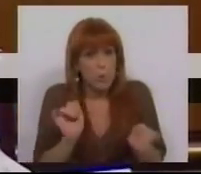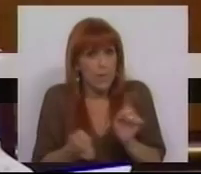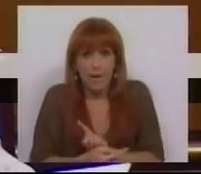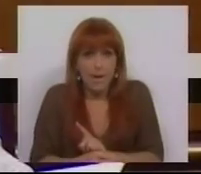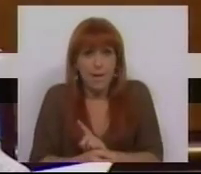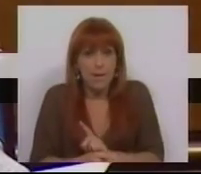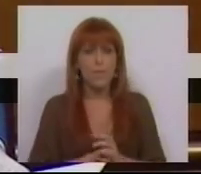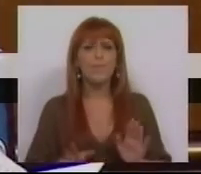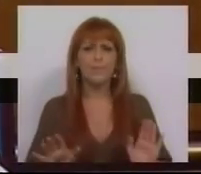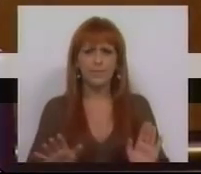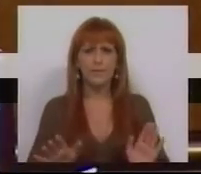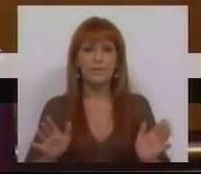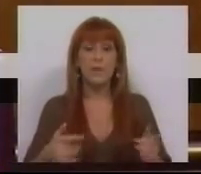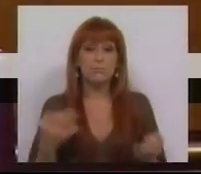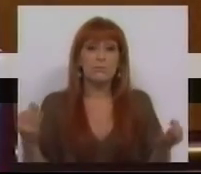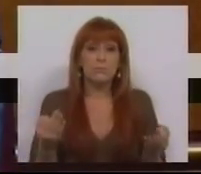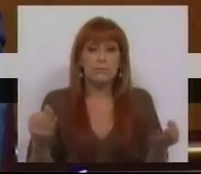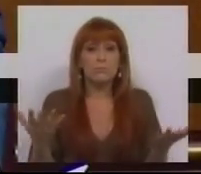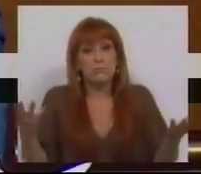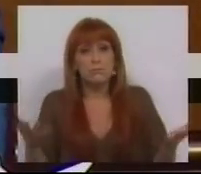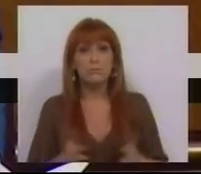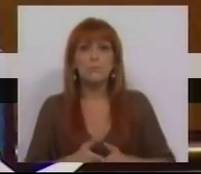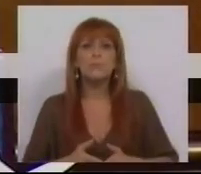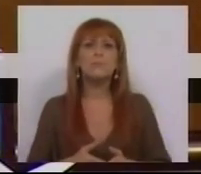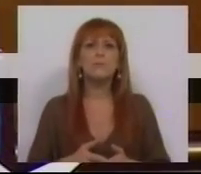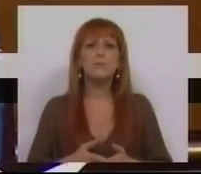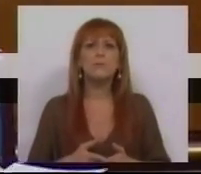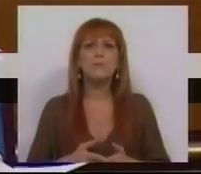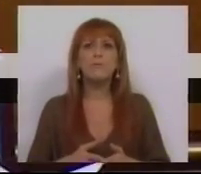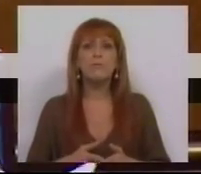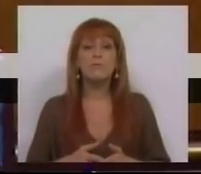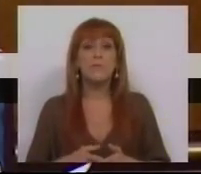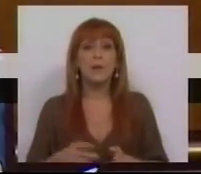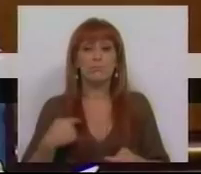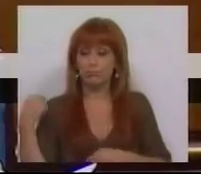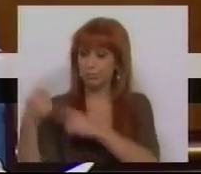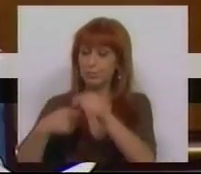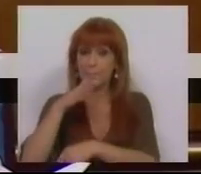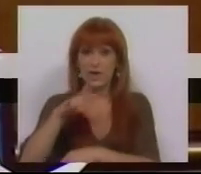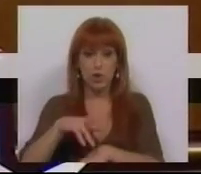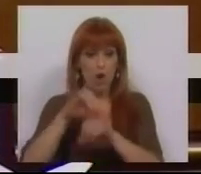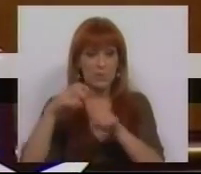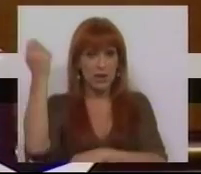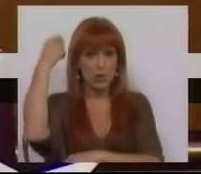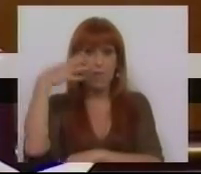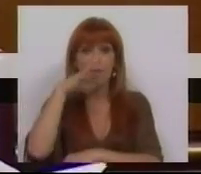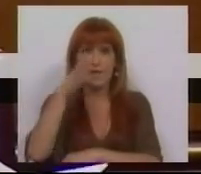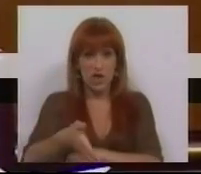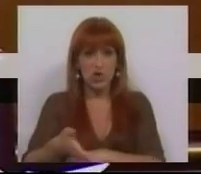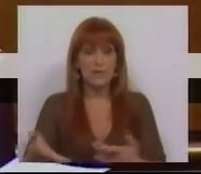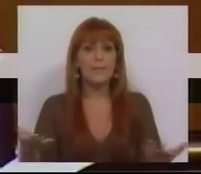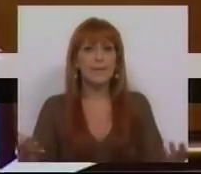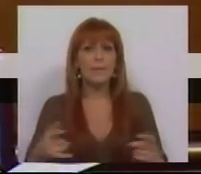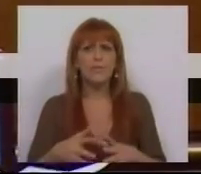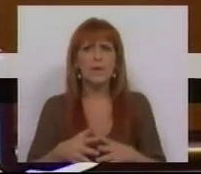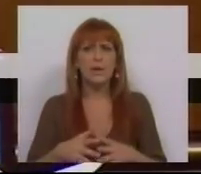contrário. É evidente que, como vem sendo referido pelo Hospital de São João,